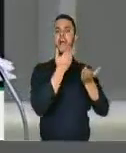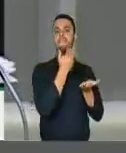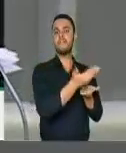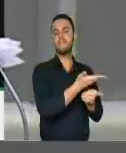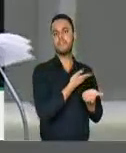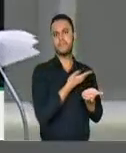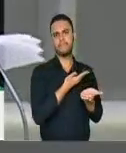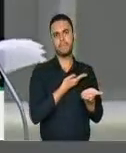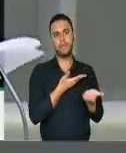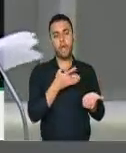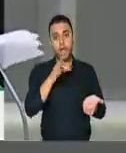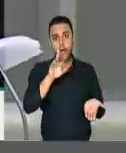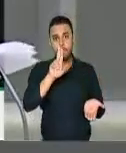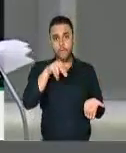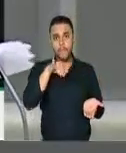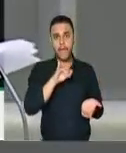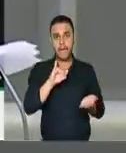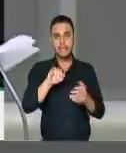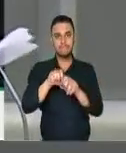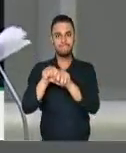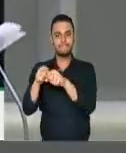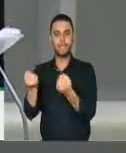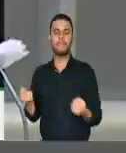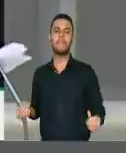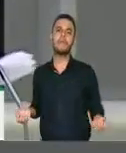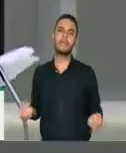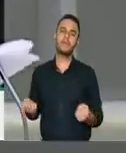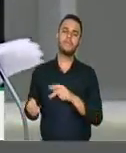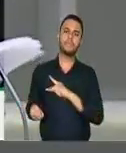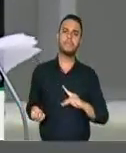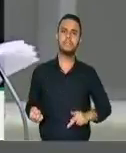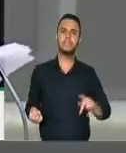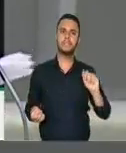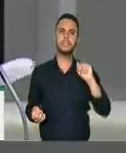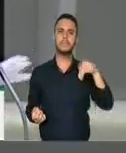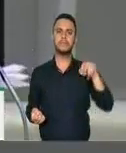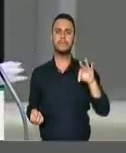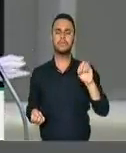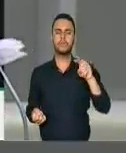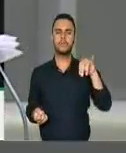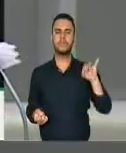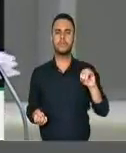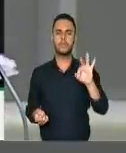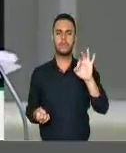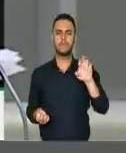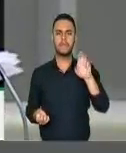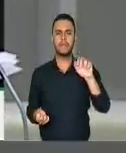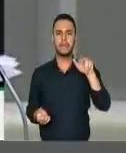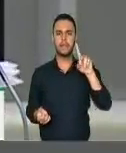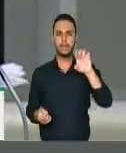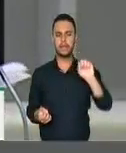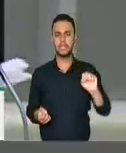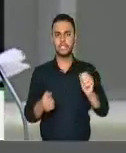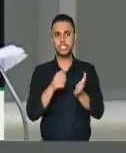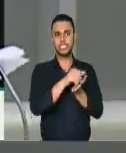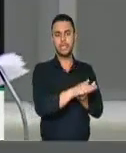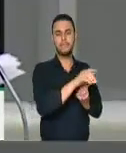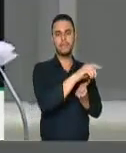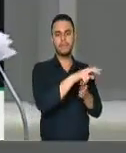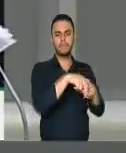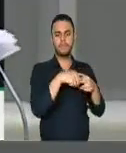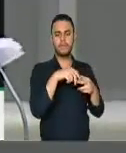A FUNAI está desmontada. O presidente Antônio Fernandes Toninho Costa foi demitido após denunciar